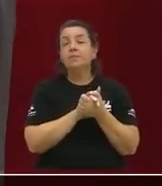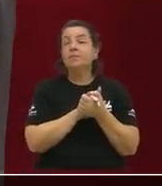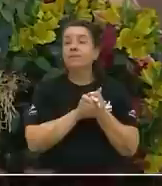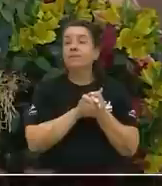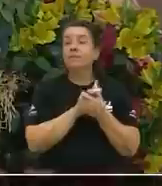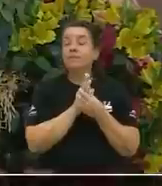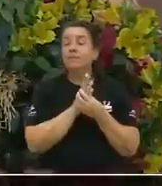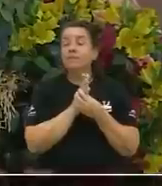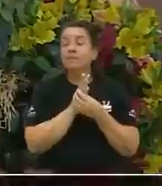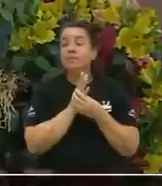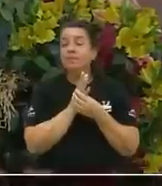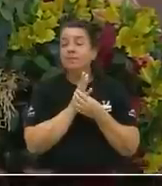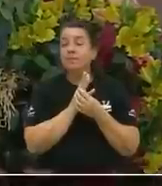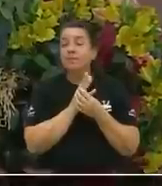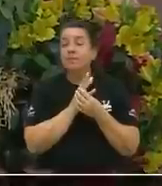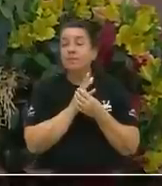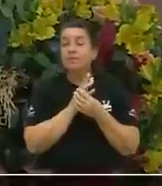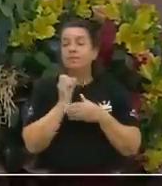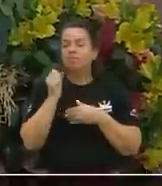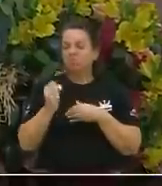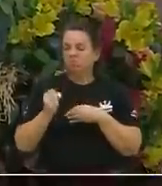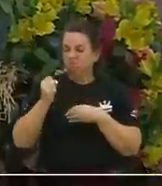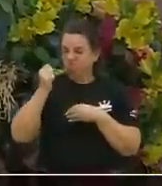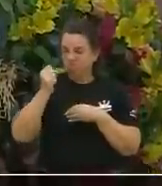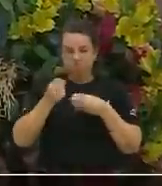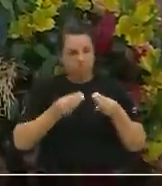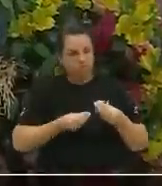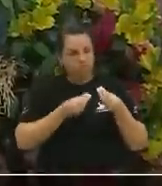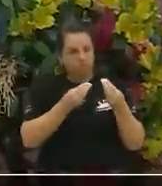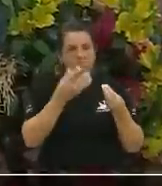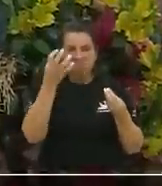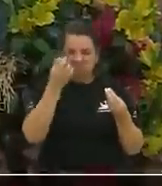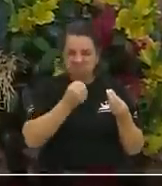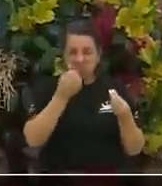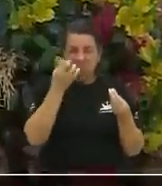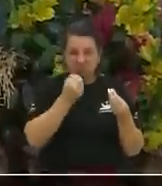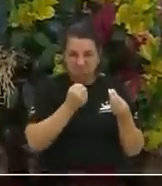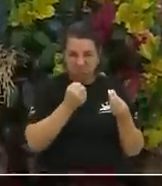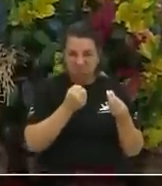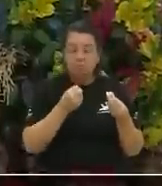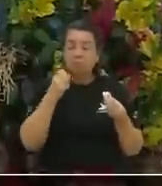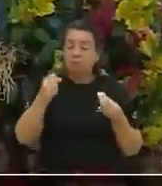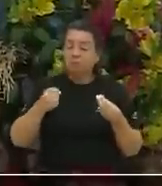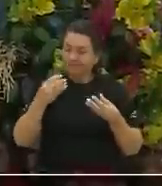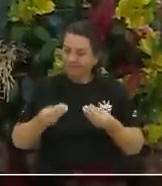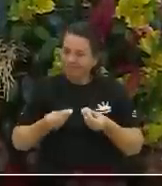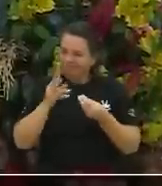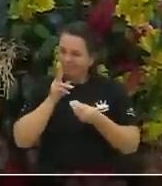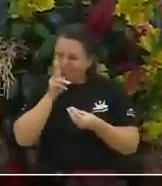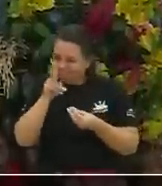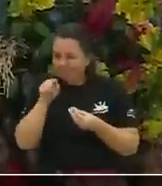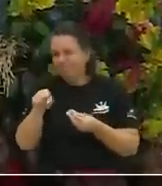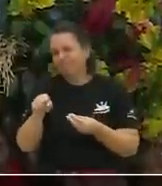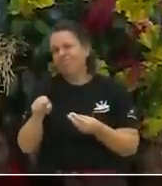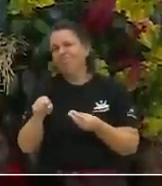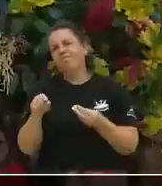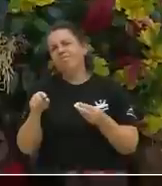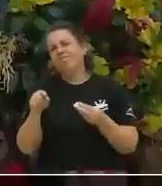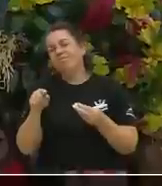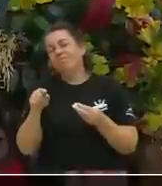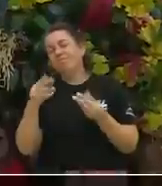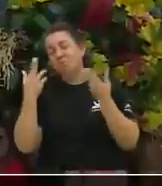pastor que alimenta com leite, pastor que fortalece a ovelha fraca,